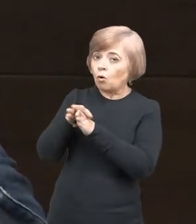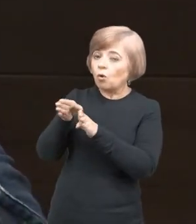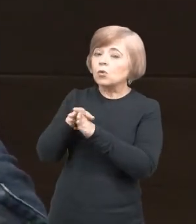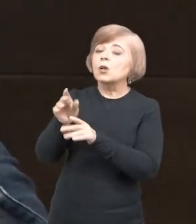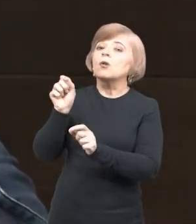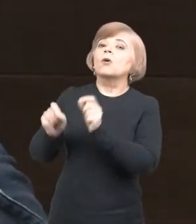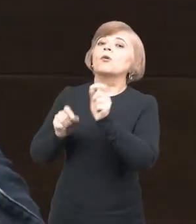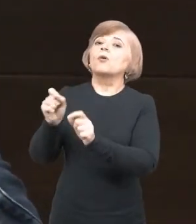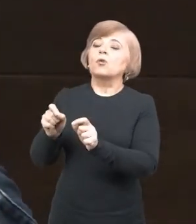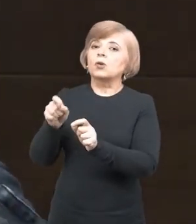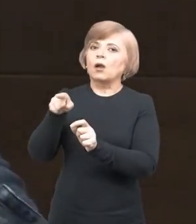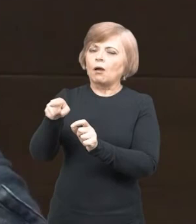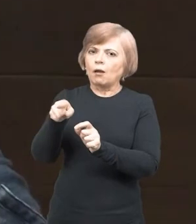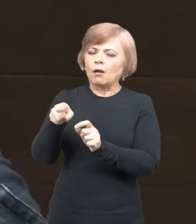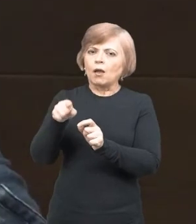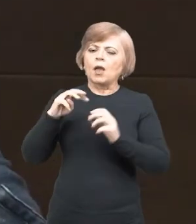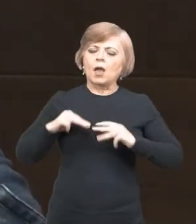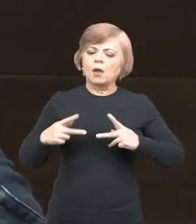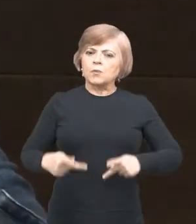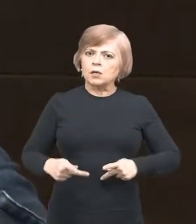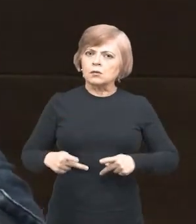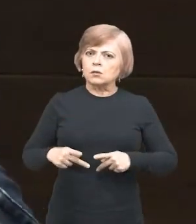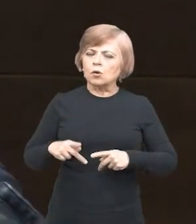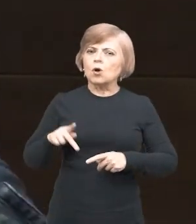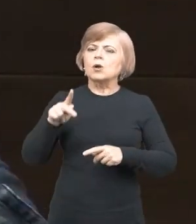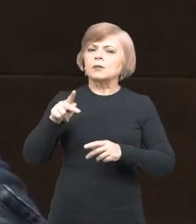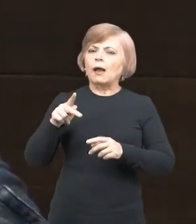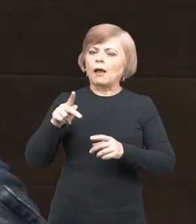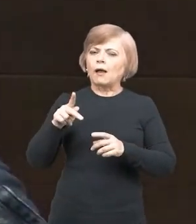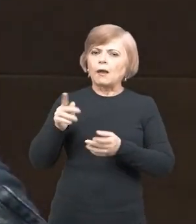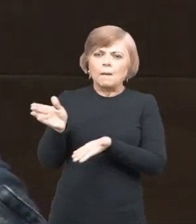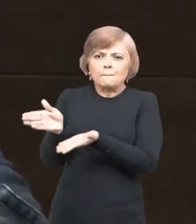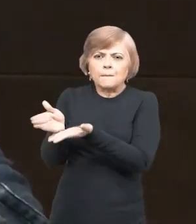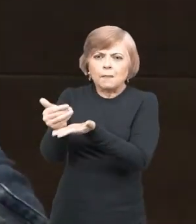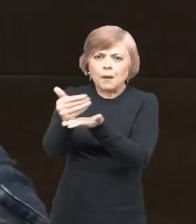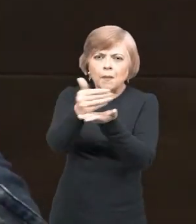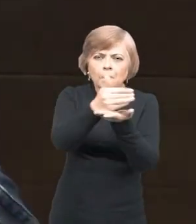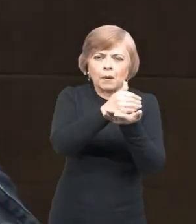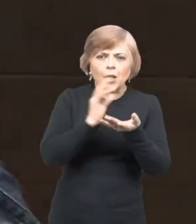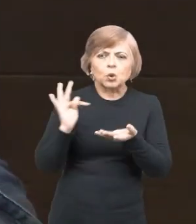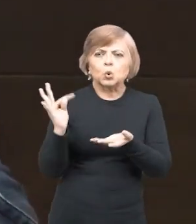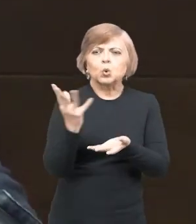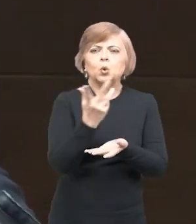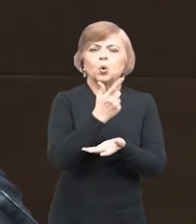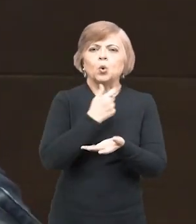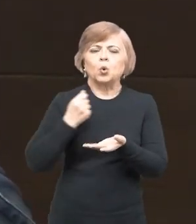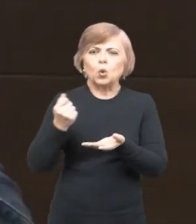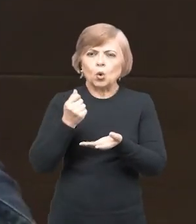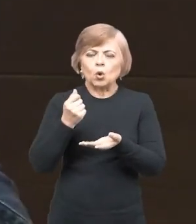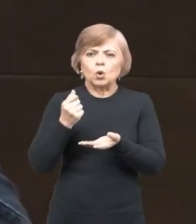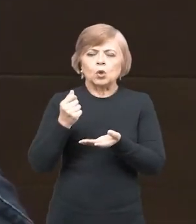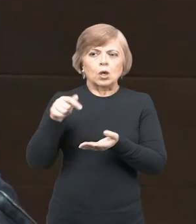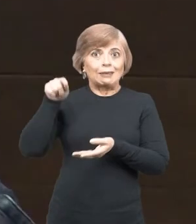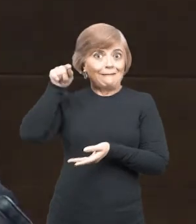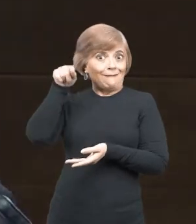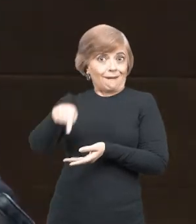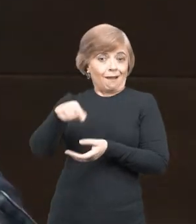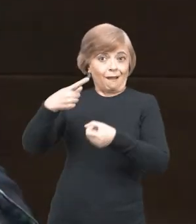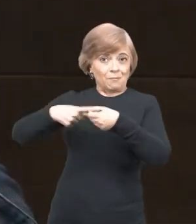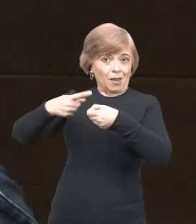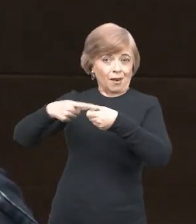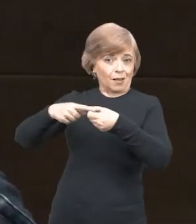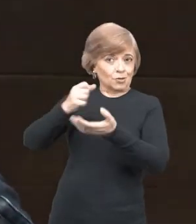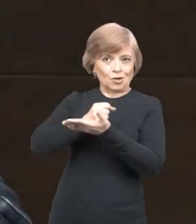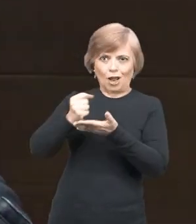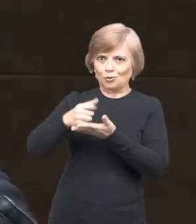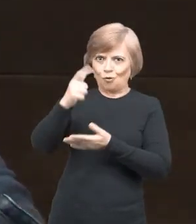o Ministério Público está coletando dados de todas as crianças que tiveram registro de nascimento negado, especialmente nesse